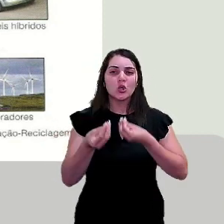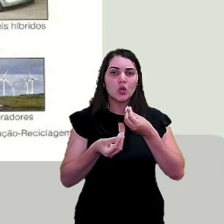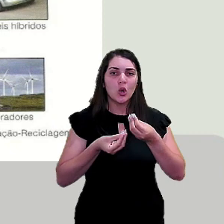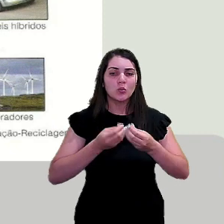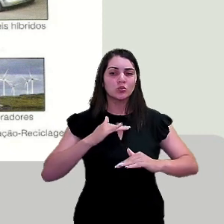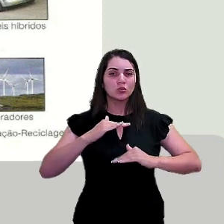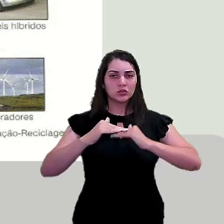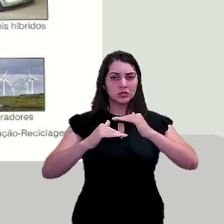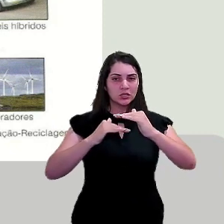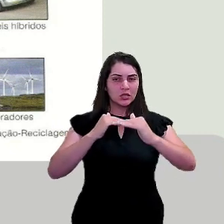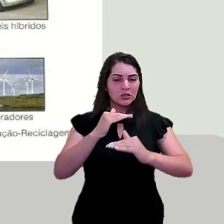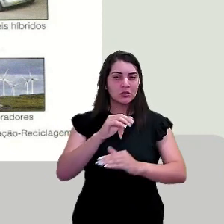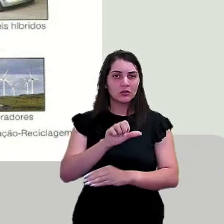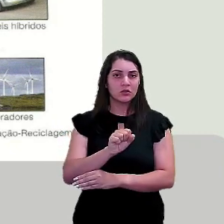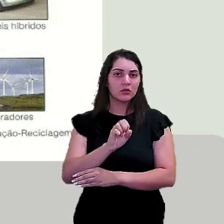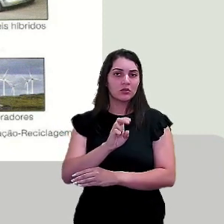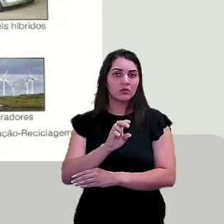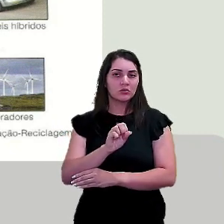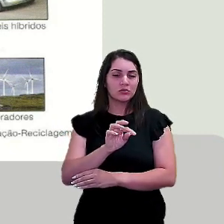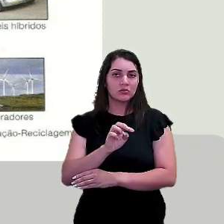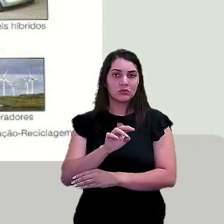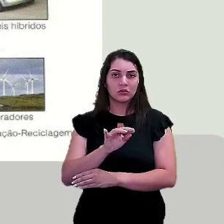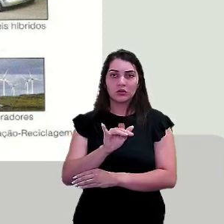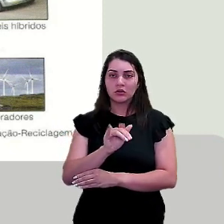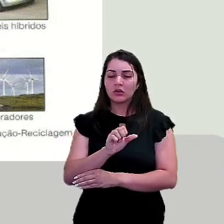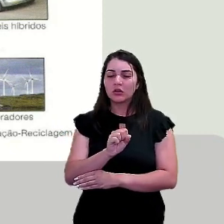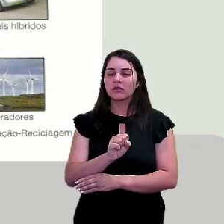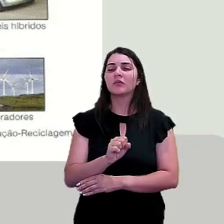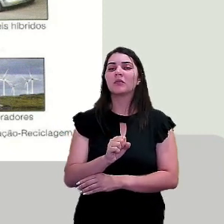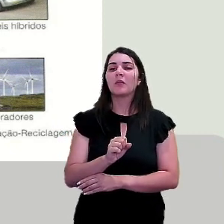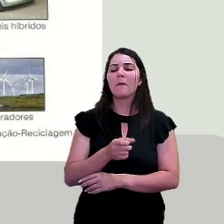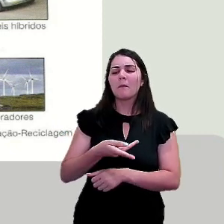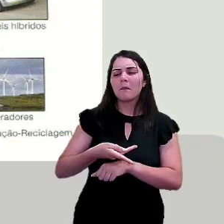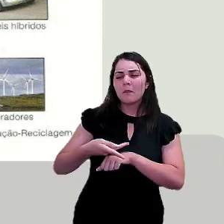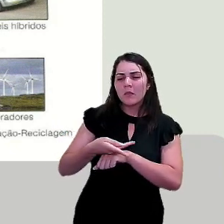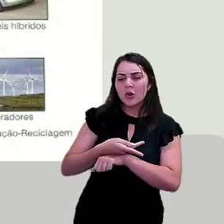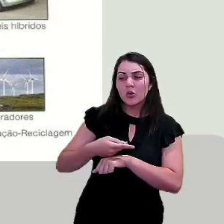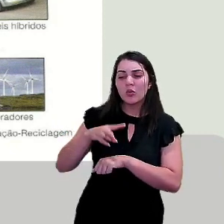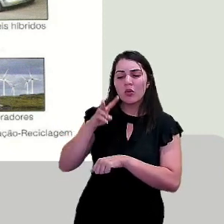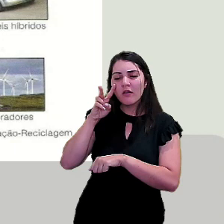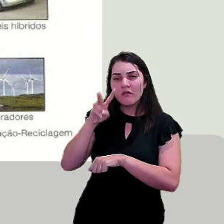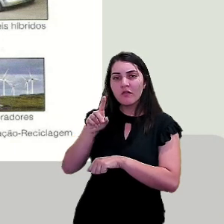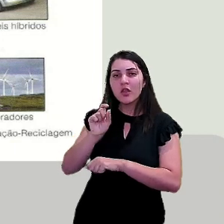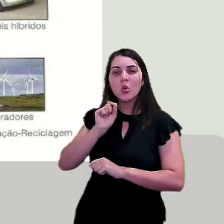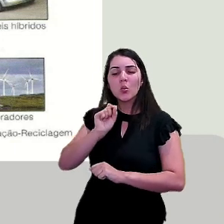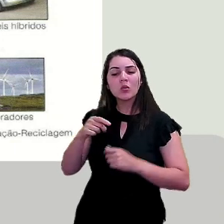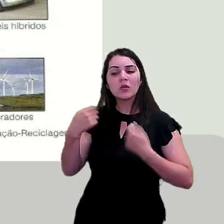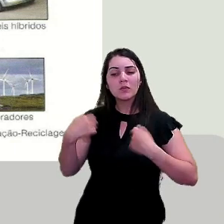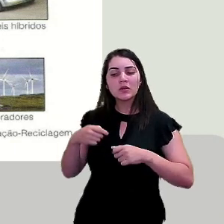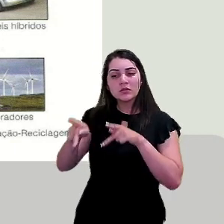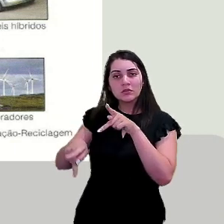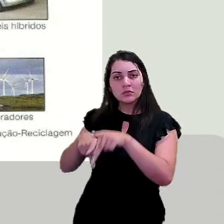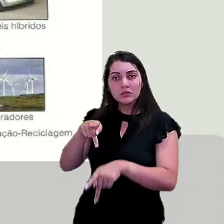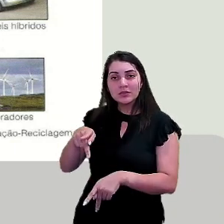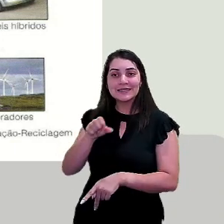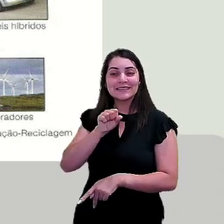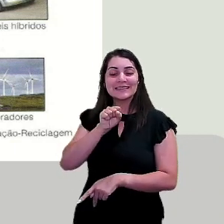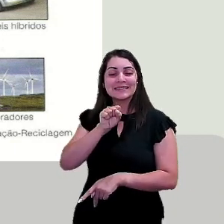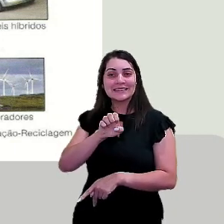Procurar satisfazer as necessidades da população atual, sem comprometer a capacidade das gerações futuras. Então, a gente tem